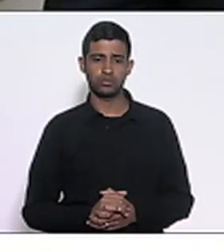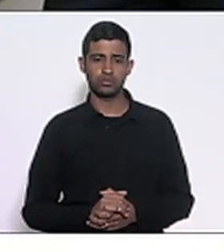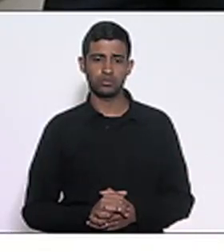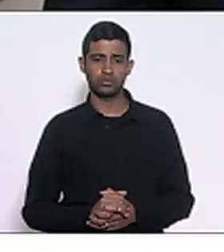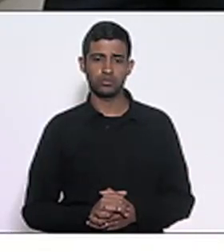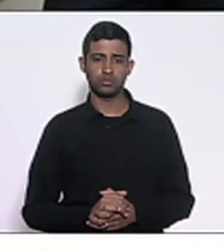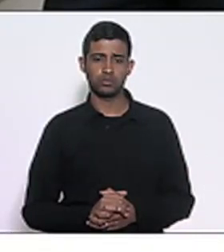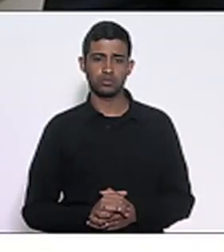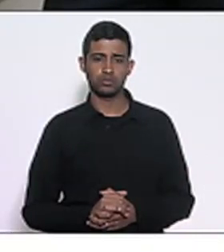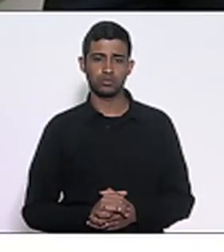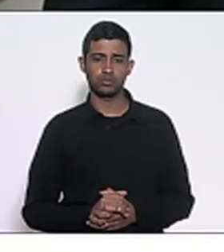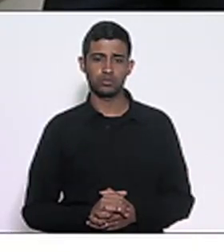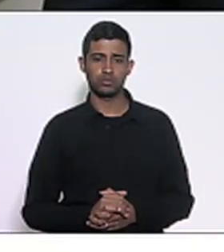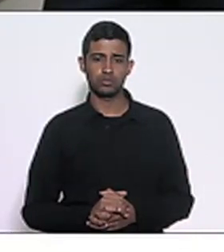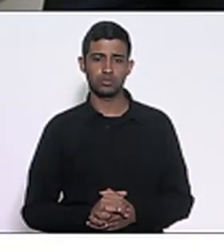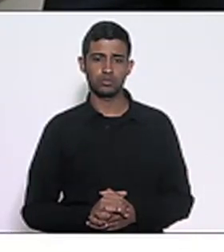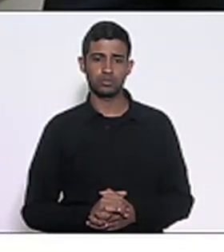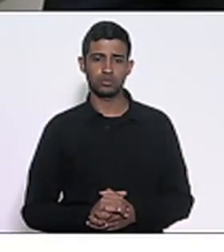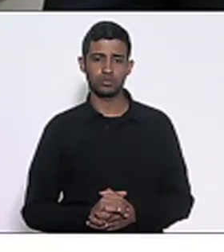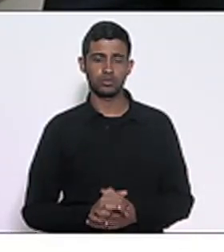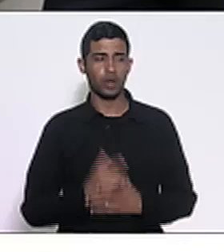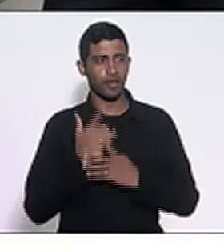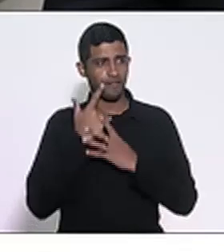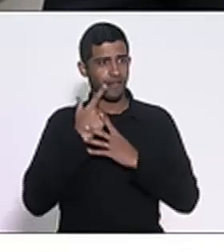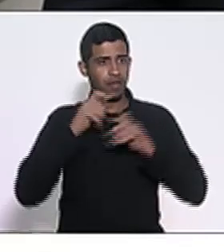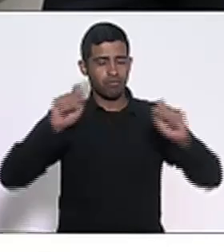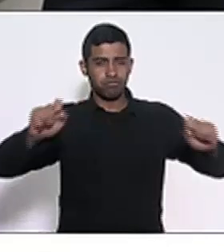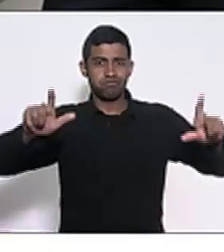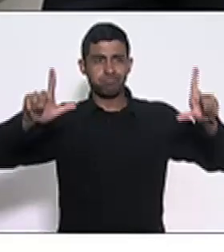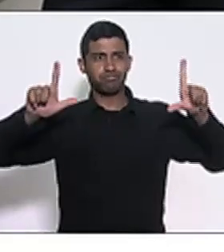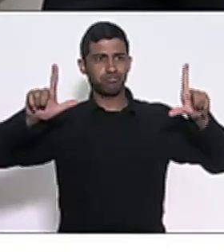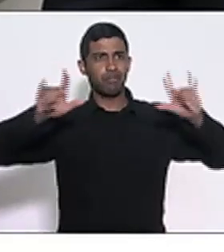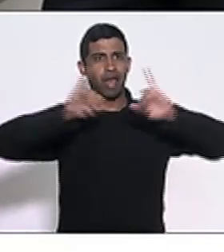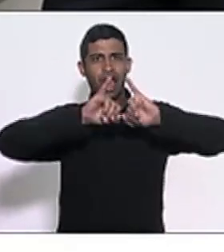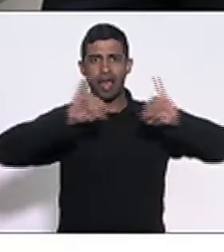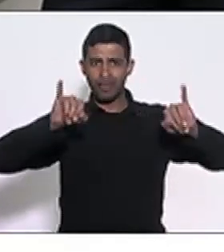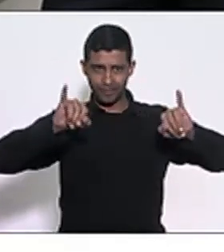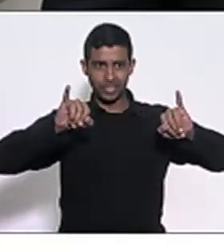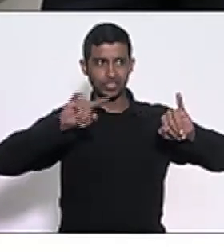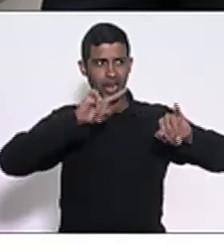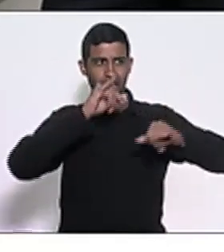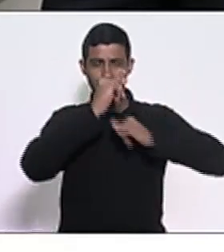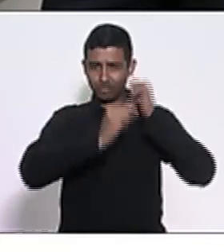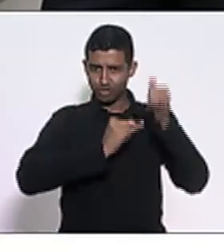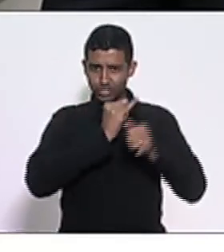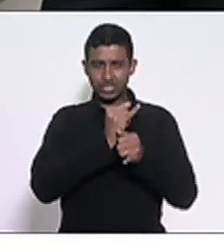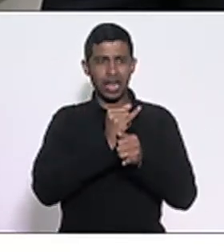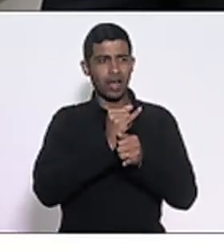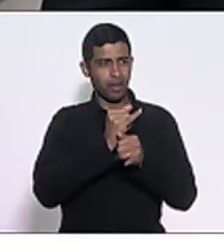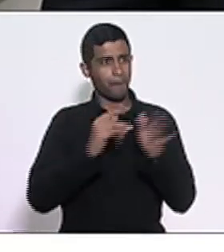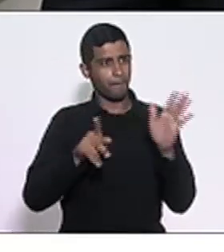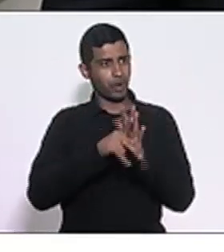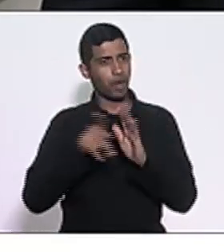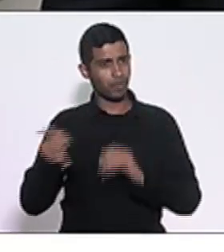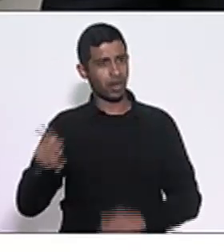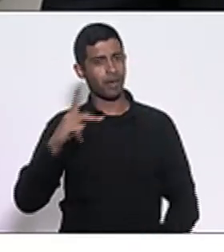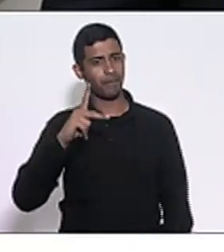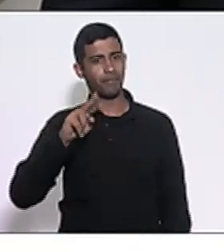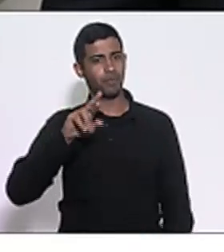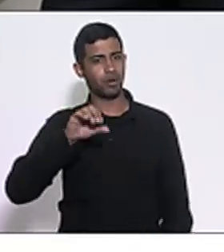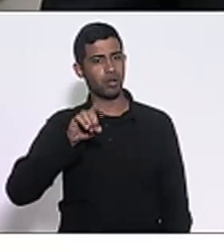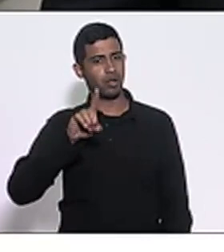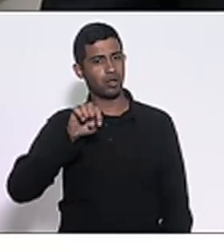como é que é o nome disso? As telas deles são as que foram produzidas no Proderj.